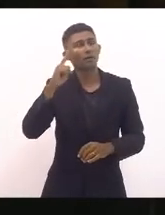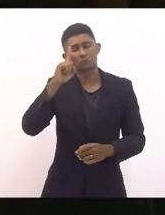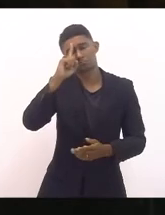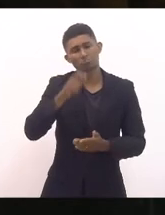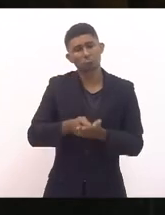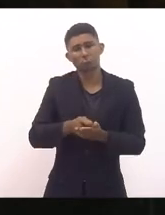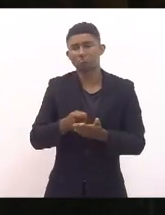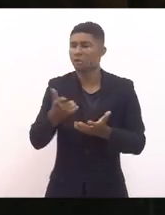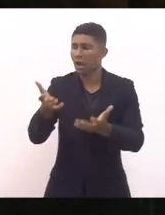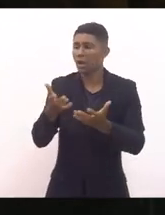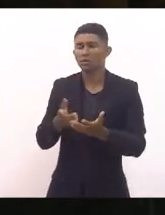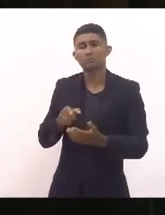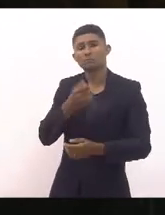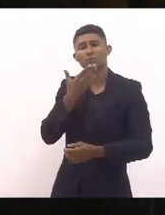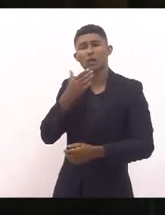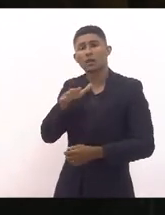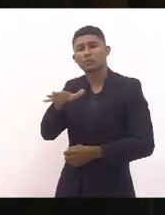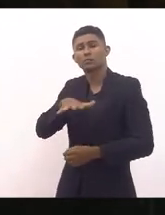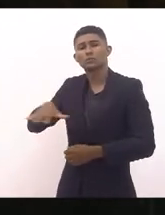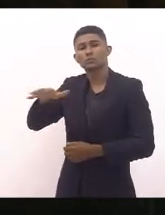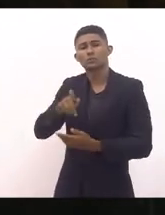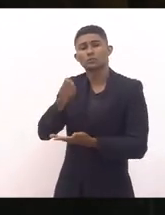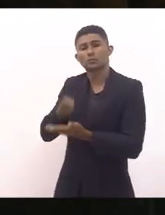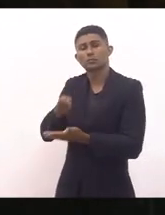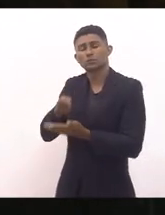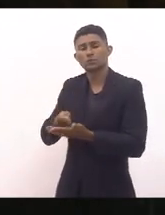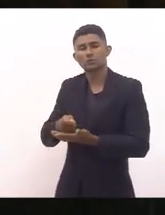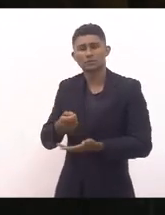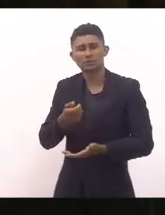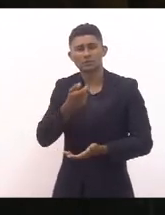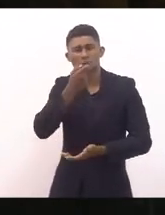que obriga as crianças a usarem chupeta.